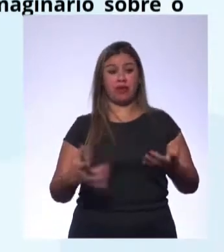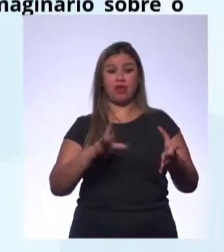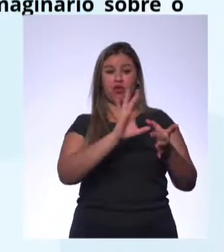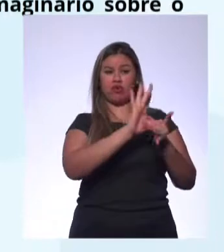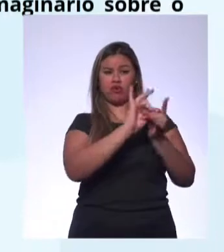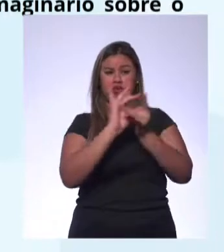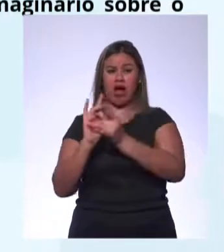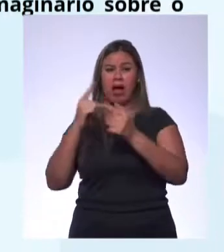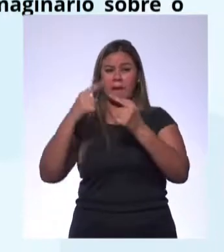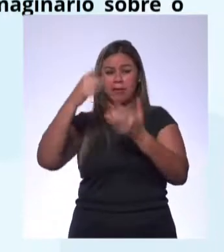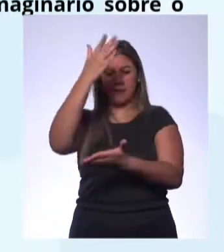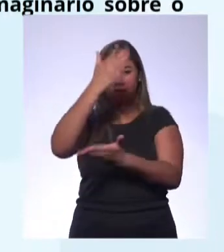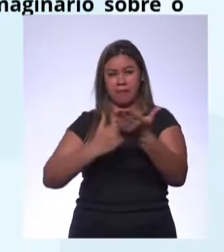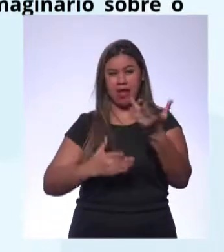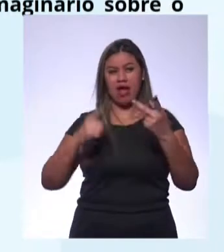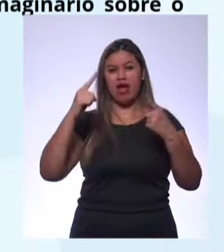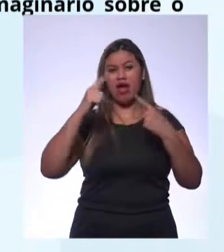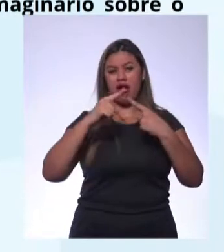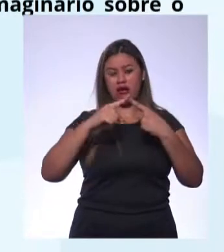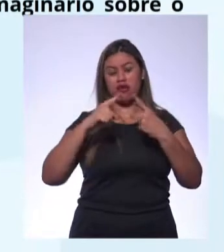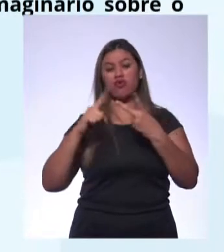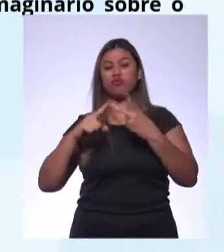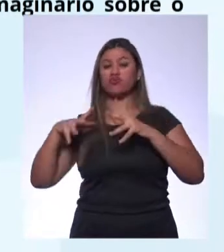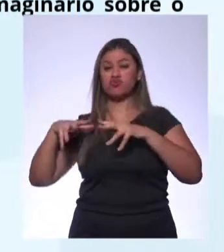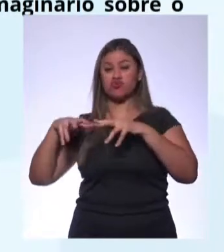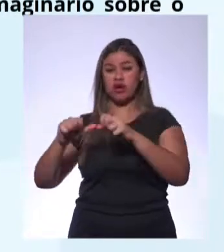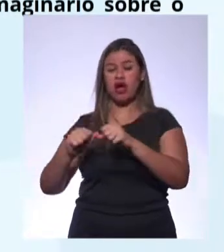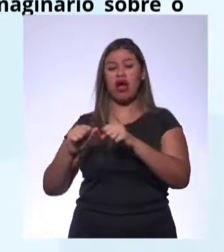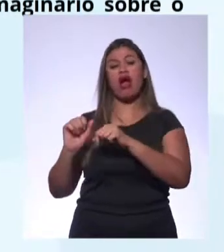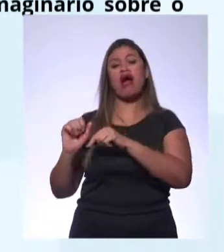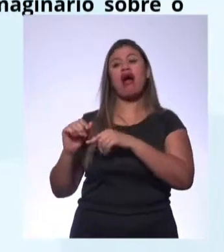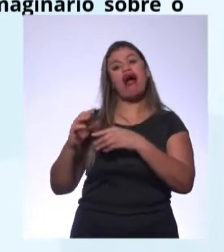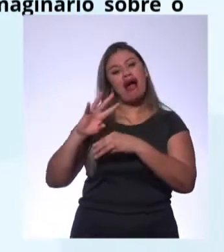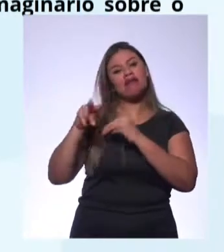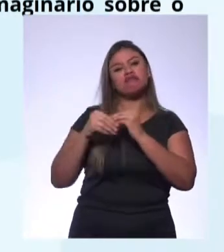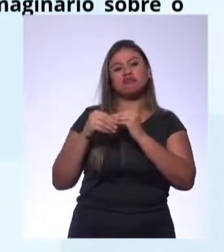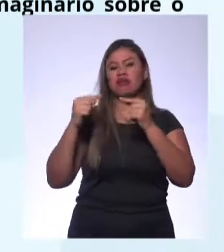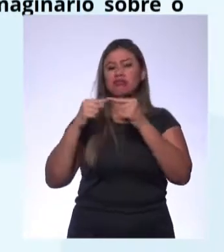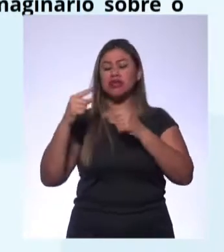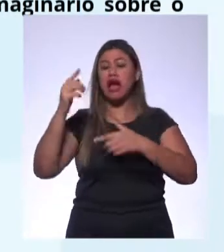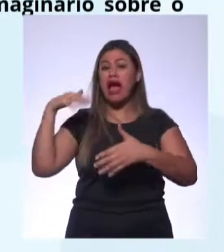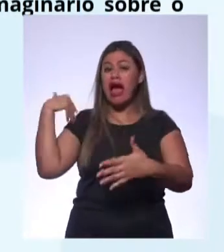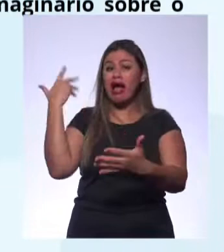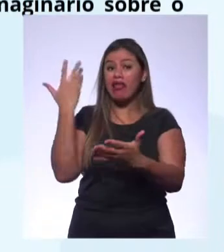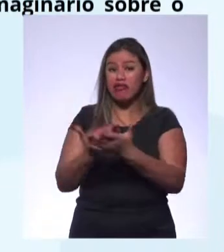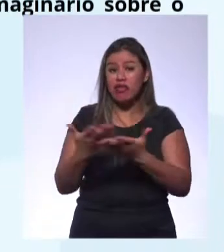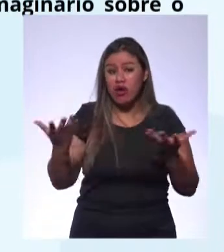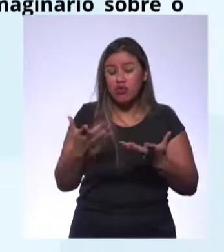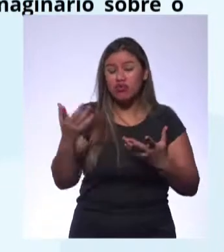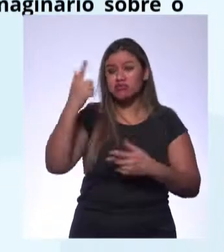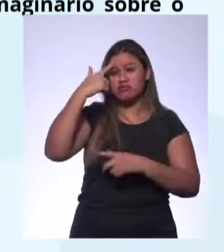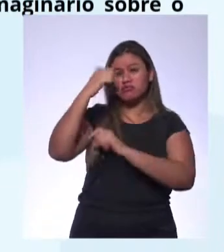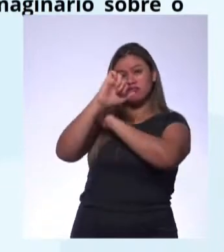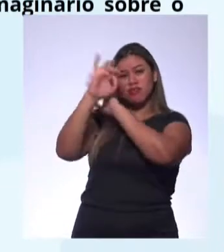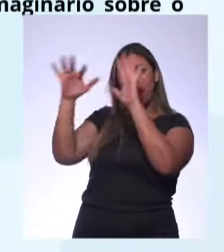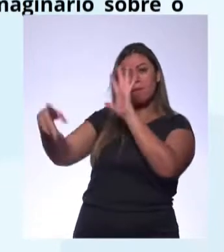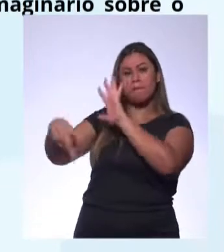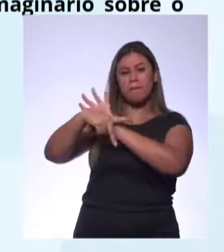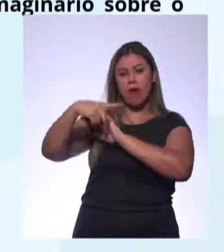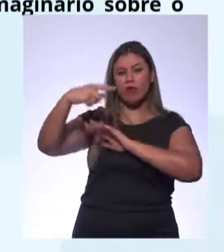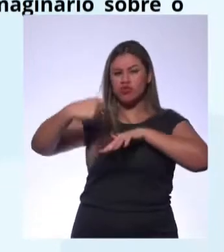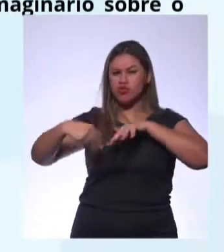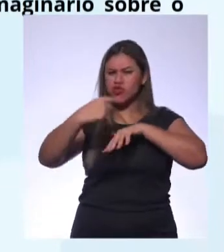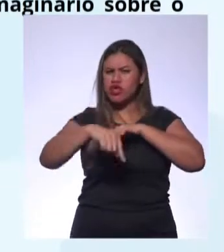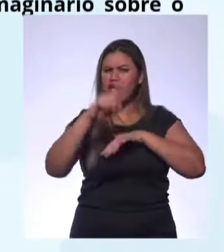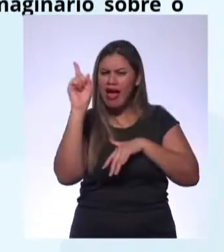da África e o neocolonialismo podem ter contribuído para que tenhamos, ainda hoje, esse imaginário sobre o